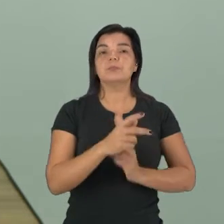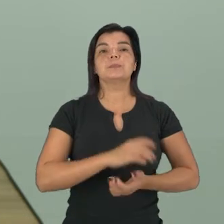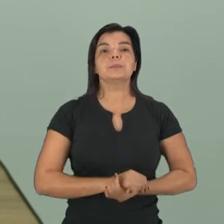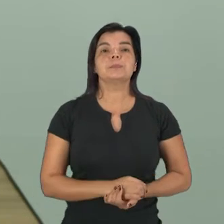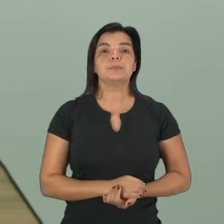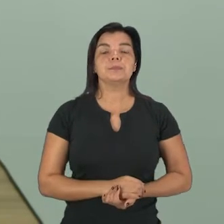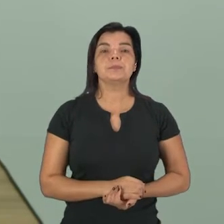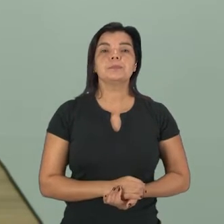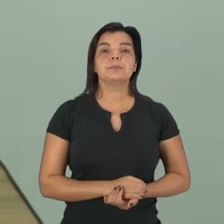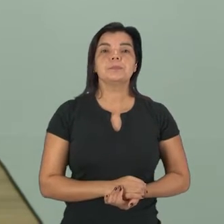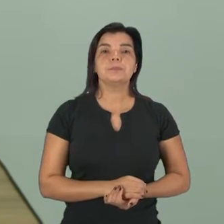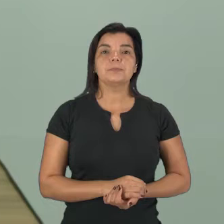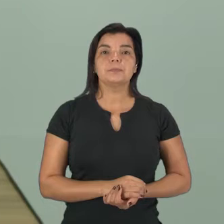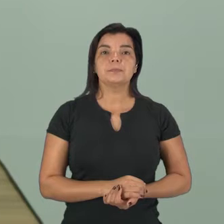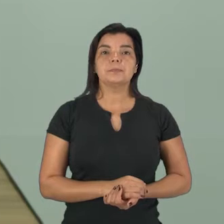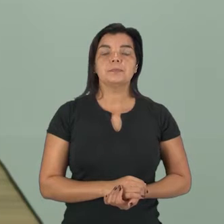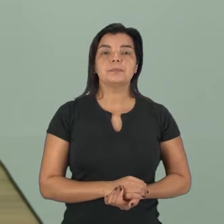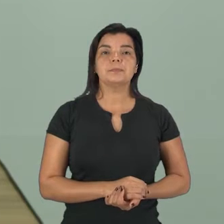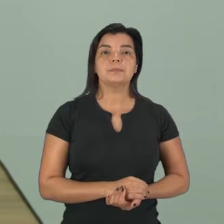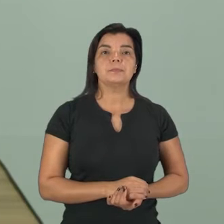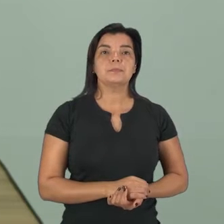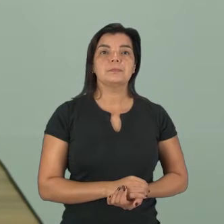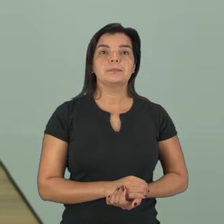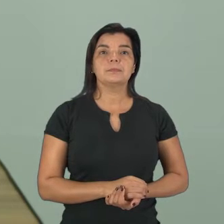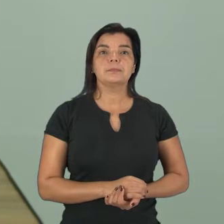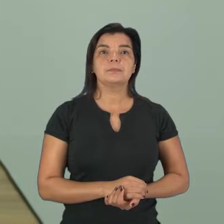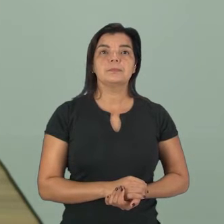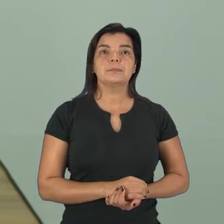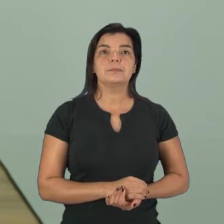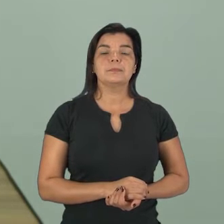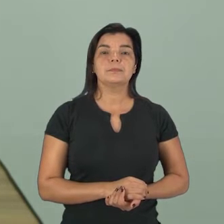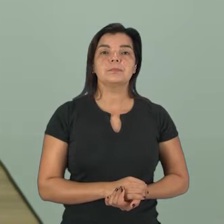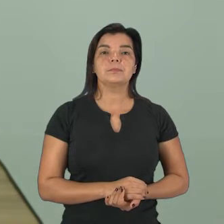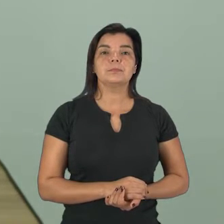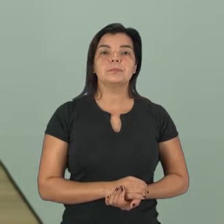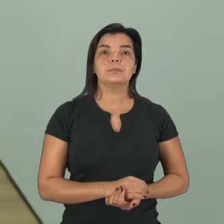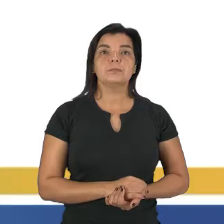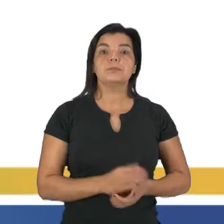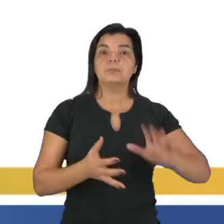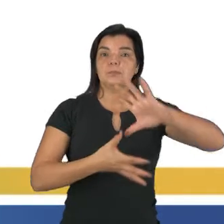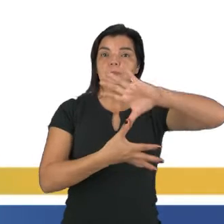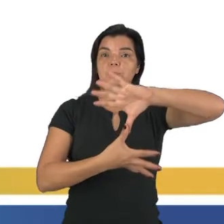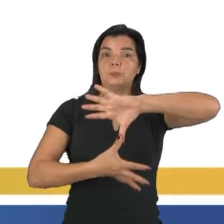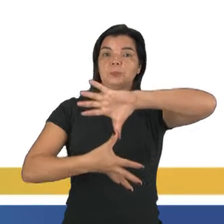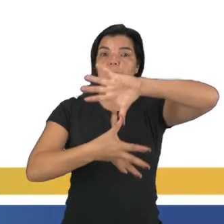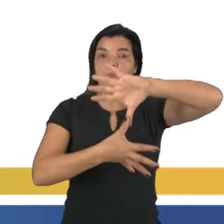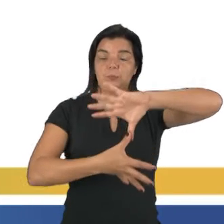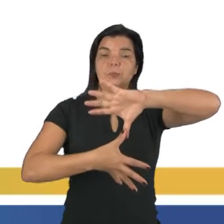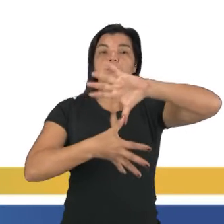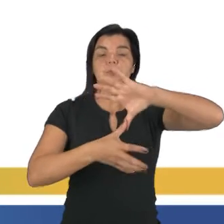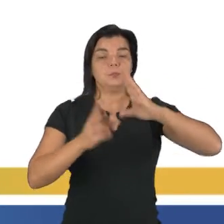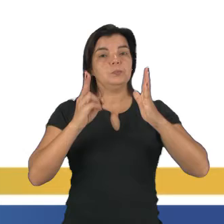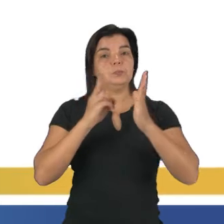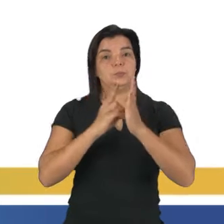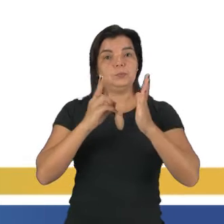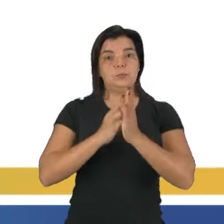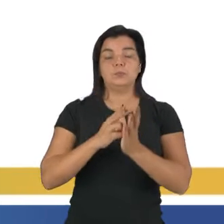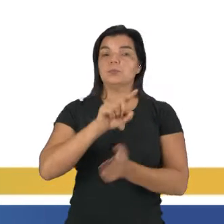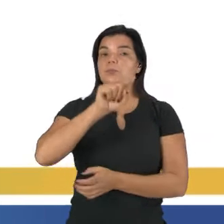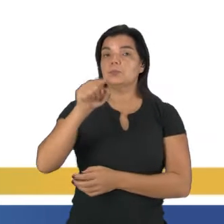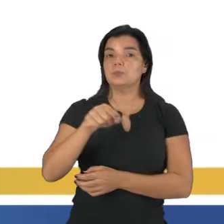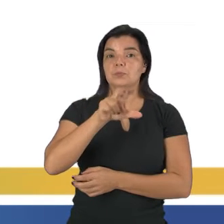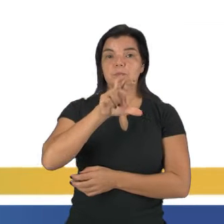tribo, certinho? Vamos dar continuidade. Os povos indígenas no Brasil em